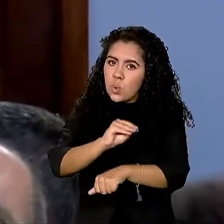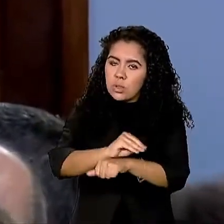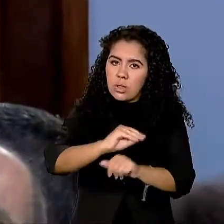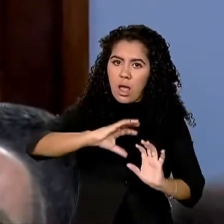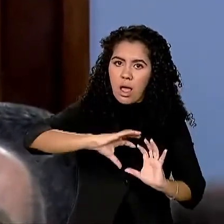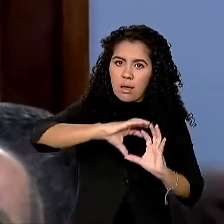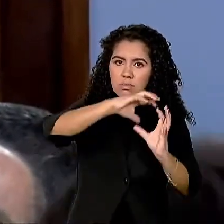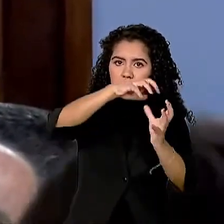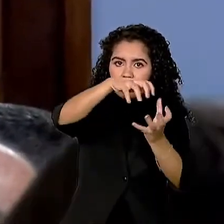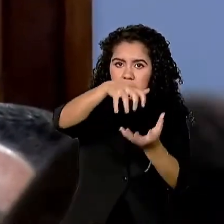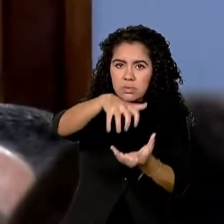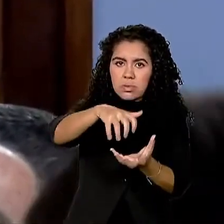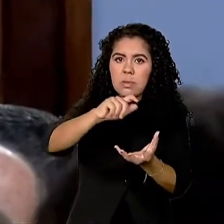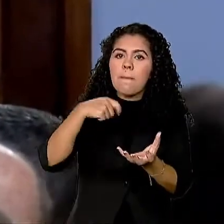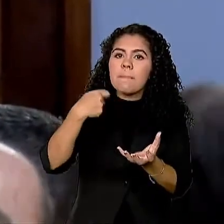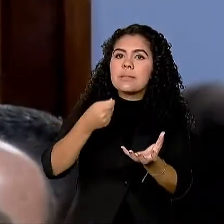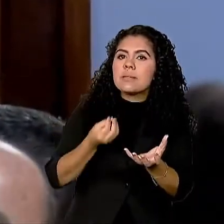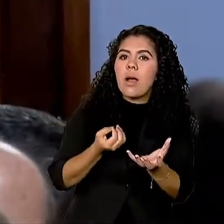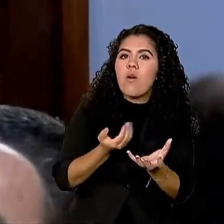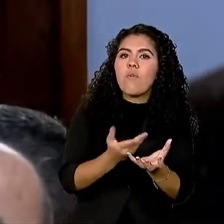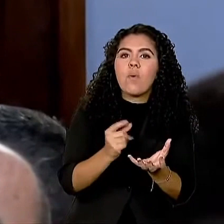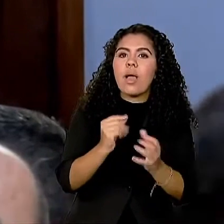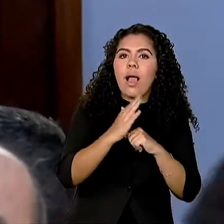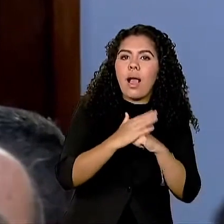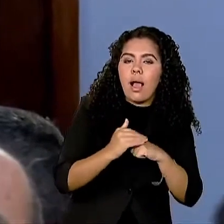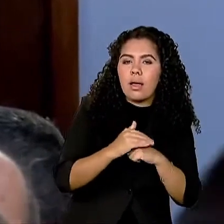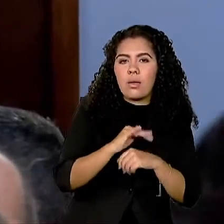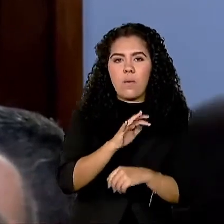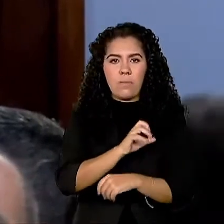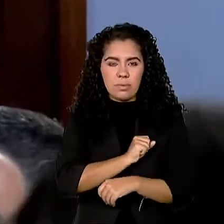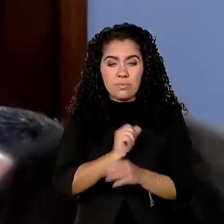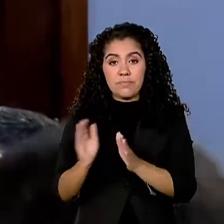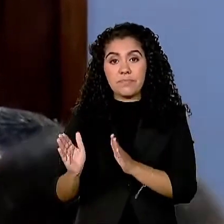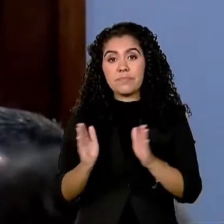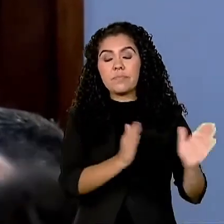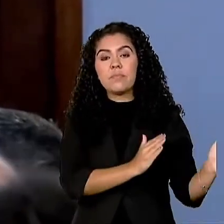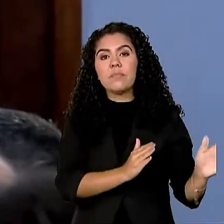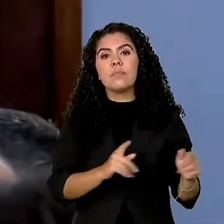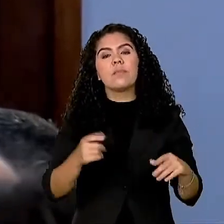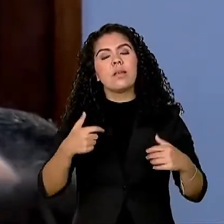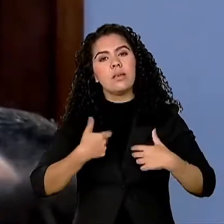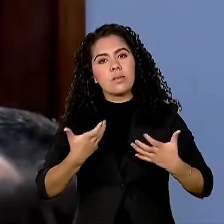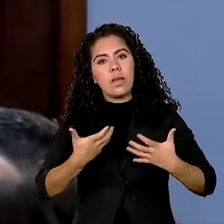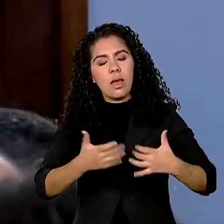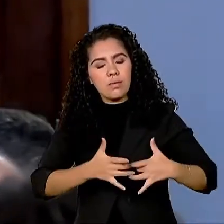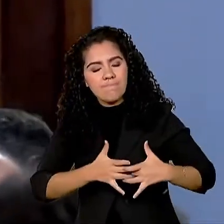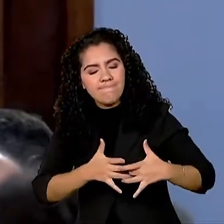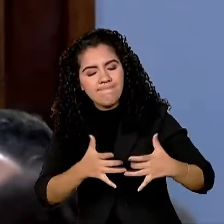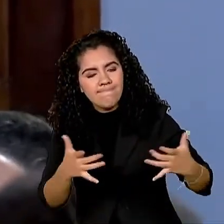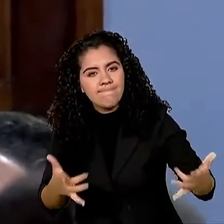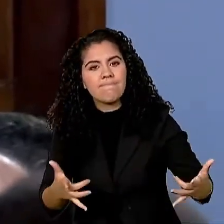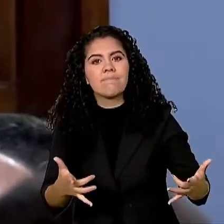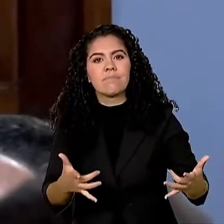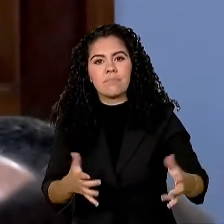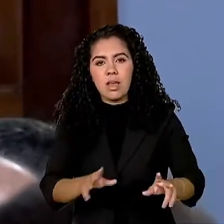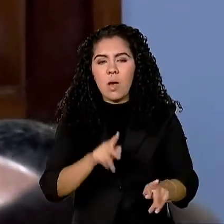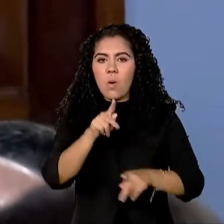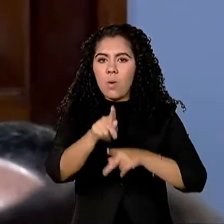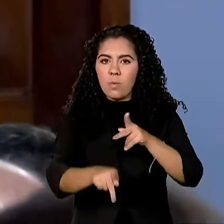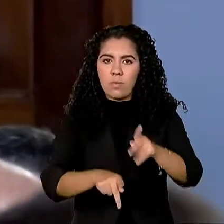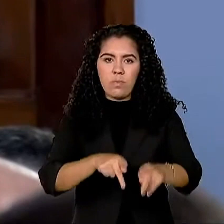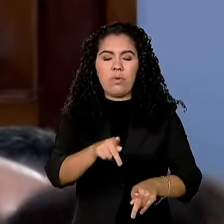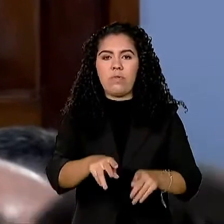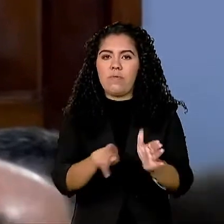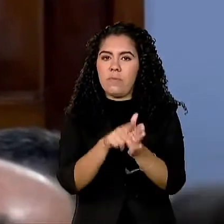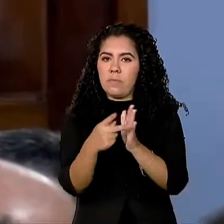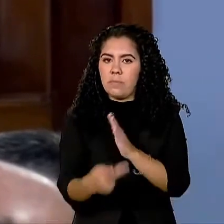com muito mais carinho, com muito mais amor. A segunda coisa, eu queria prestar minha solidariedade ao povo do Estado do Rio Grande do